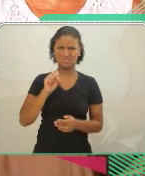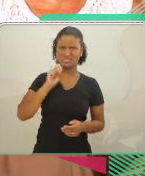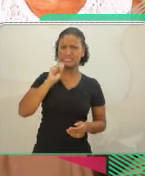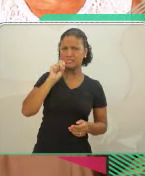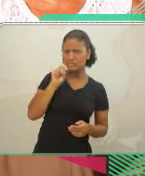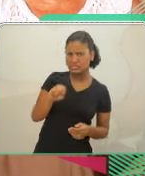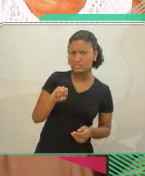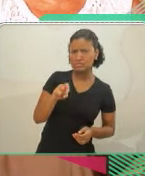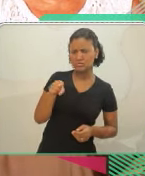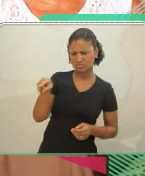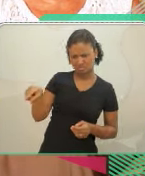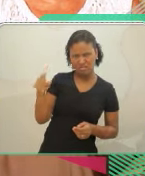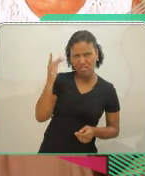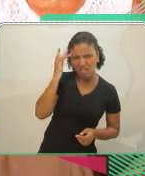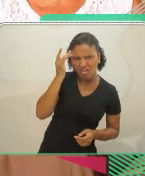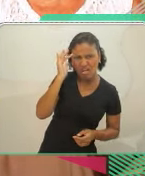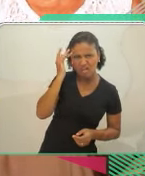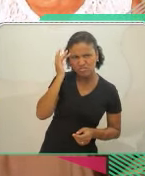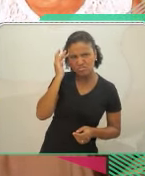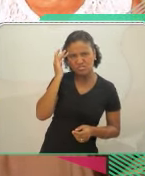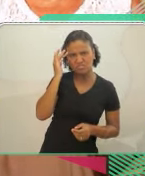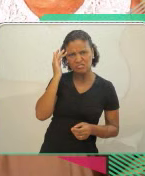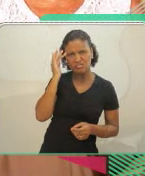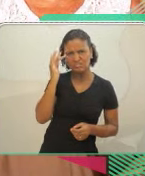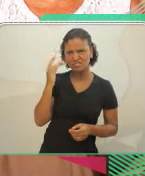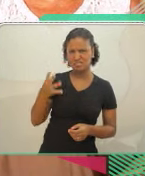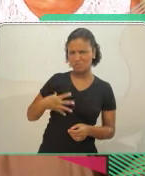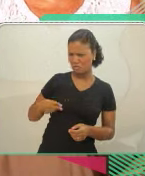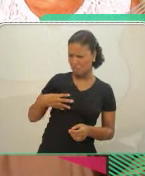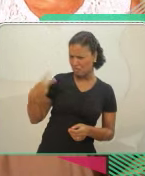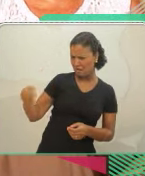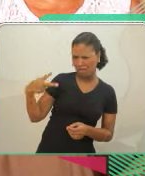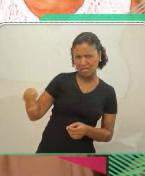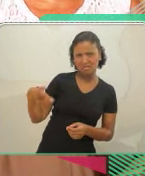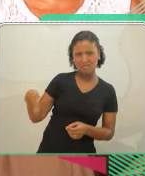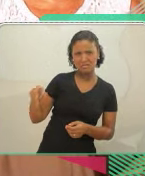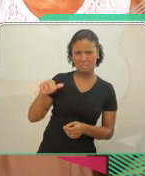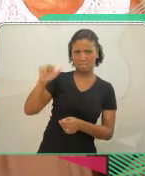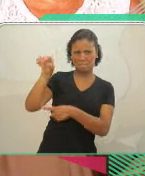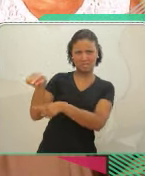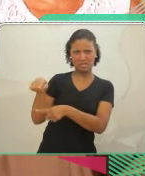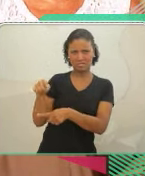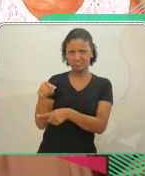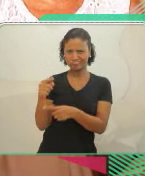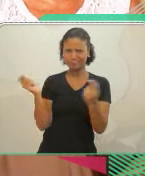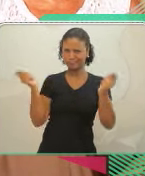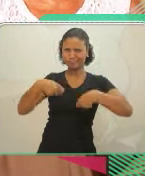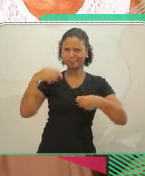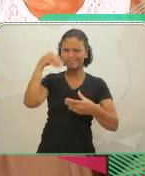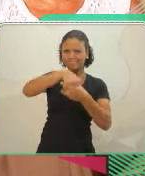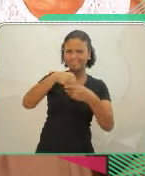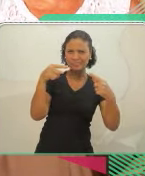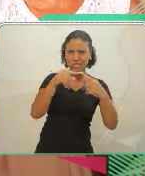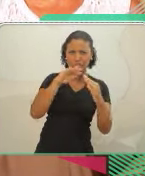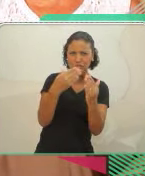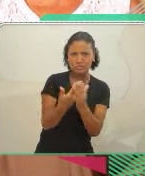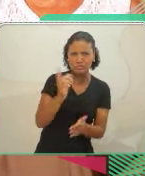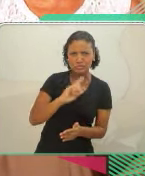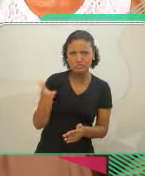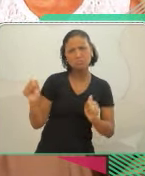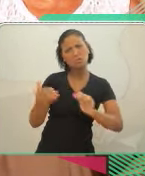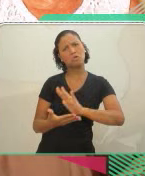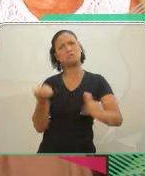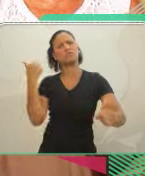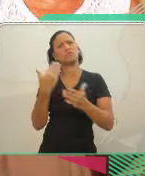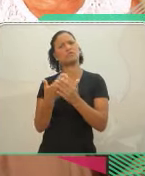estar na escola. Que se ela achasse que não servia para a filha dela, que